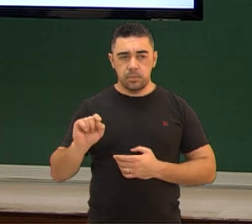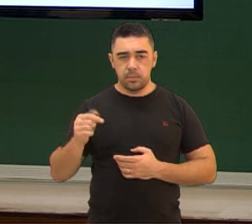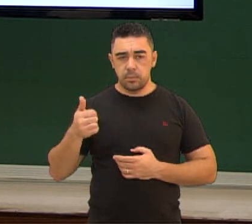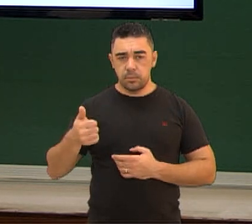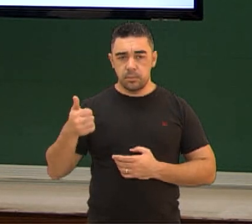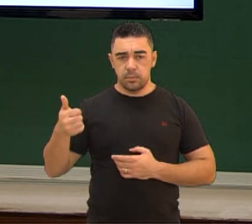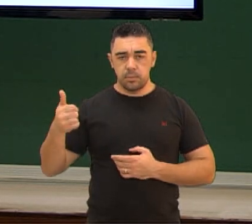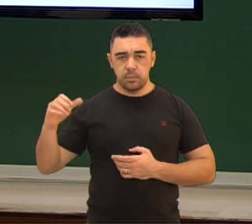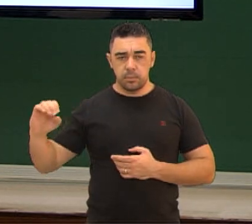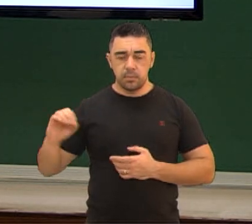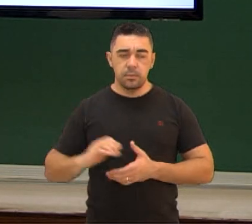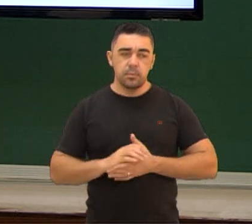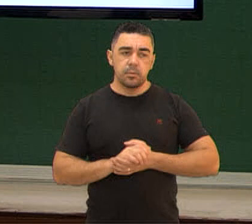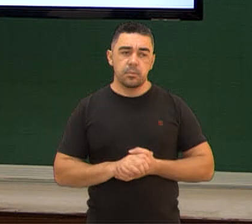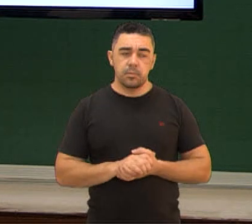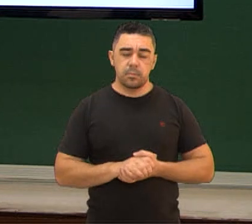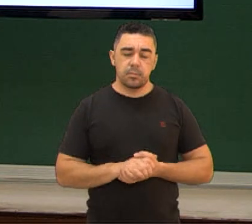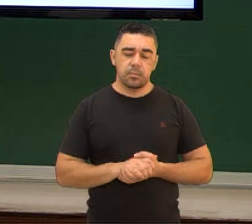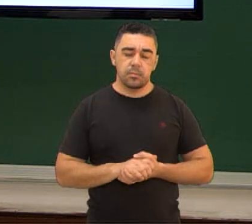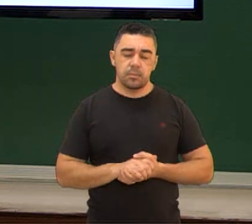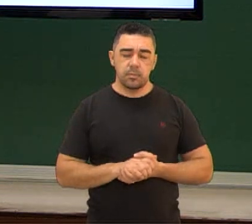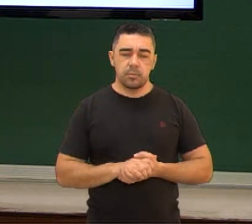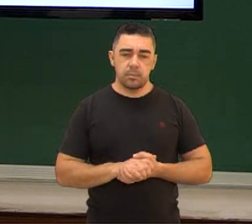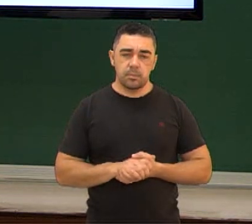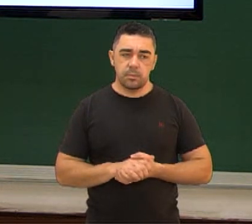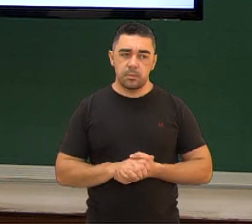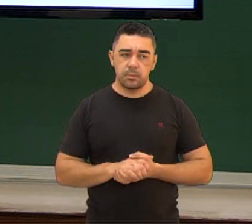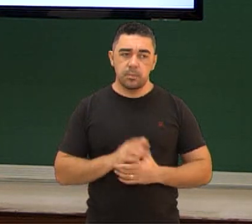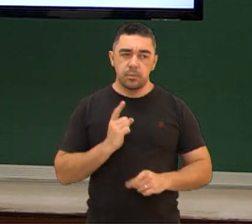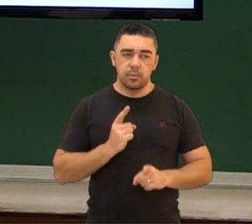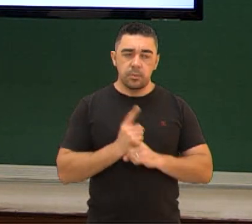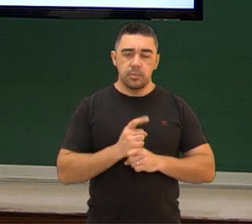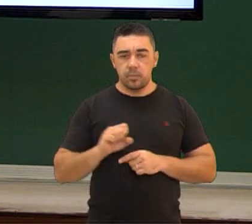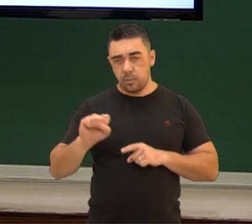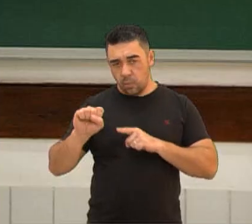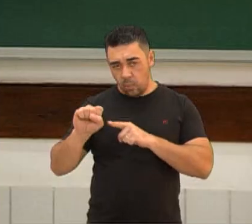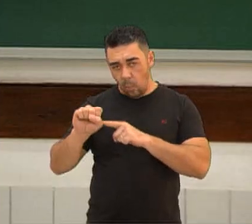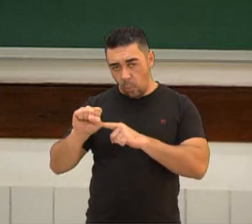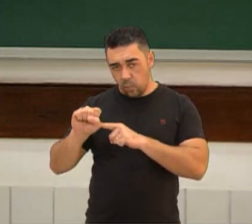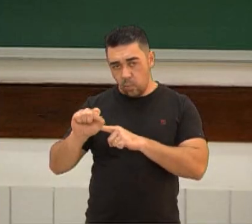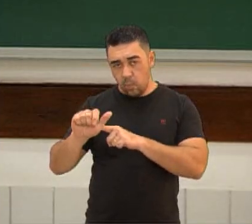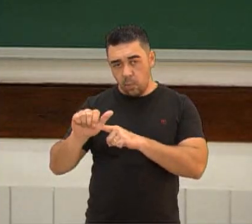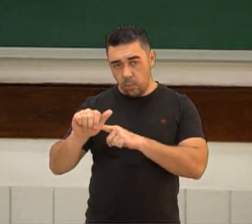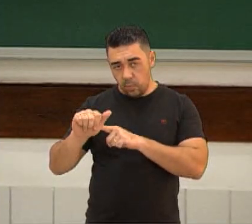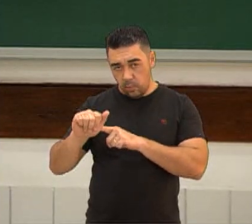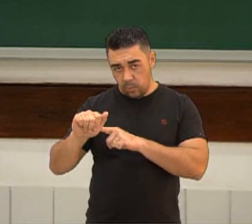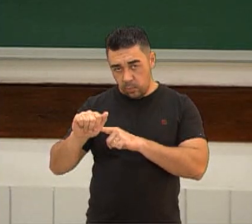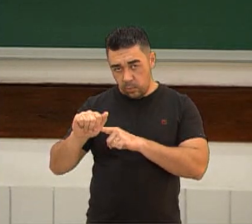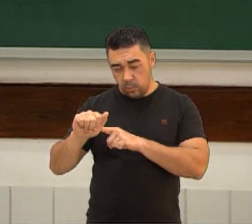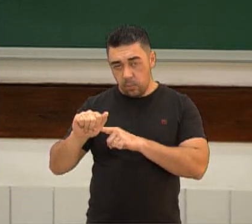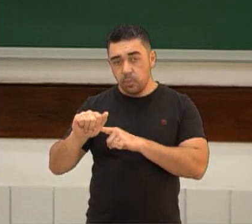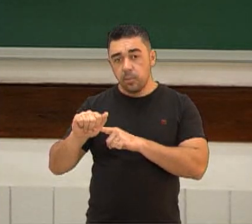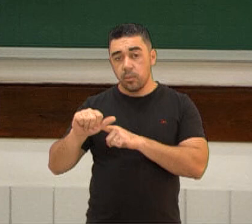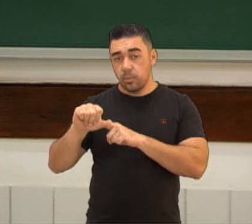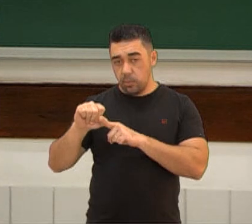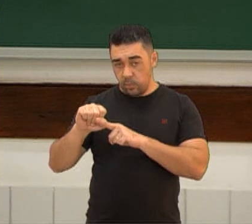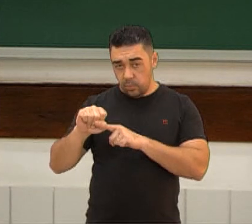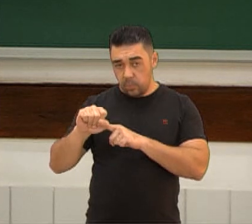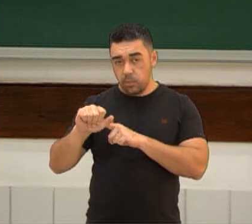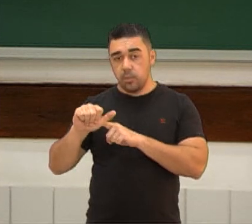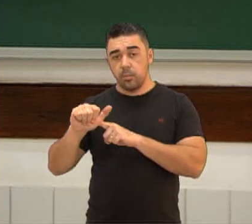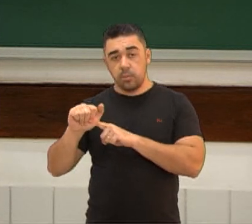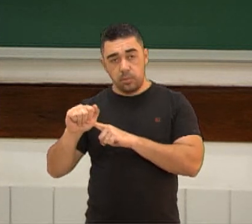110 volts, né? Então, aplicando π, eu descubro que a corrente é 8 amperes. 8 amperes quando é ligado